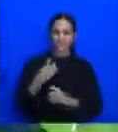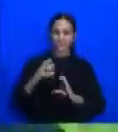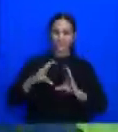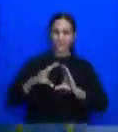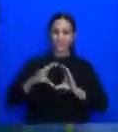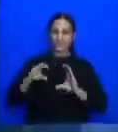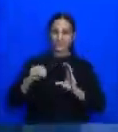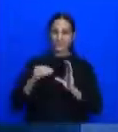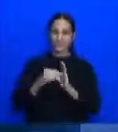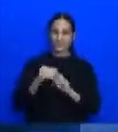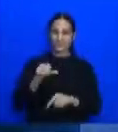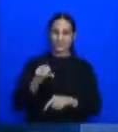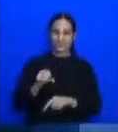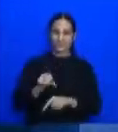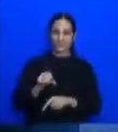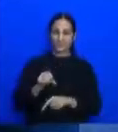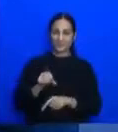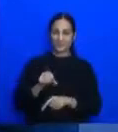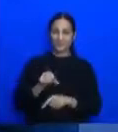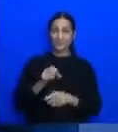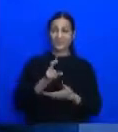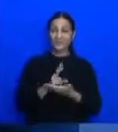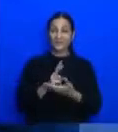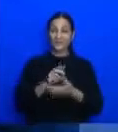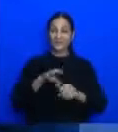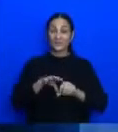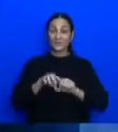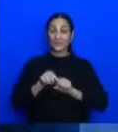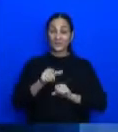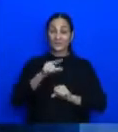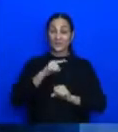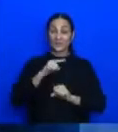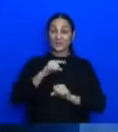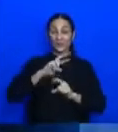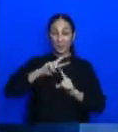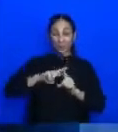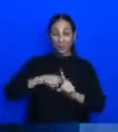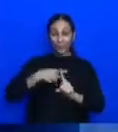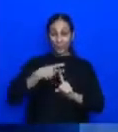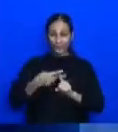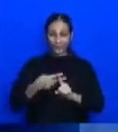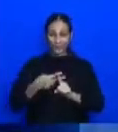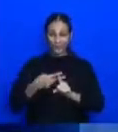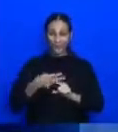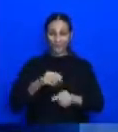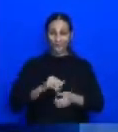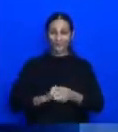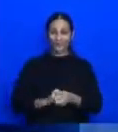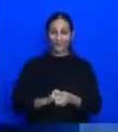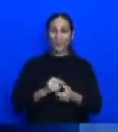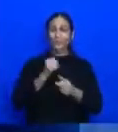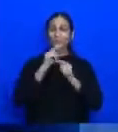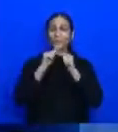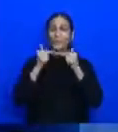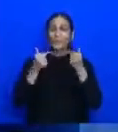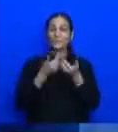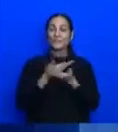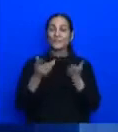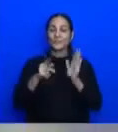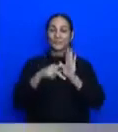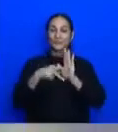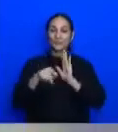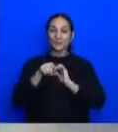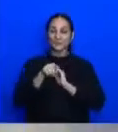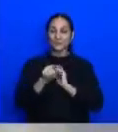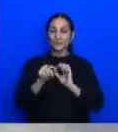10 bolas numeradas de 0 a 9. Na sequência do Super 7 tem dupla cena. Boa sorte para você que